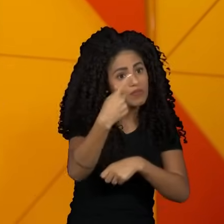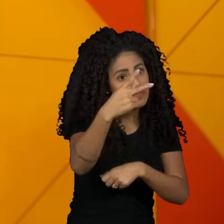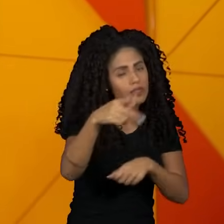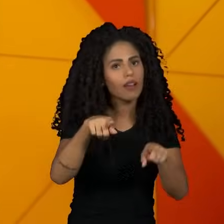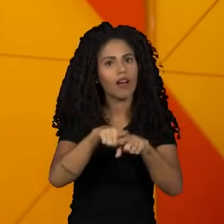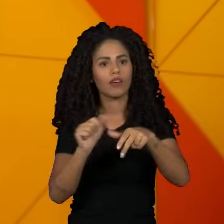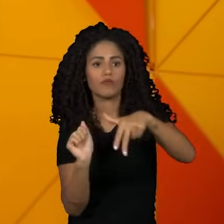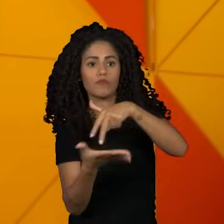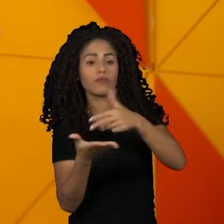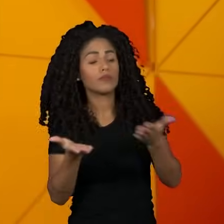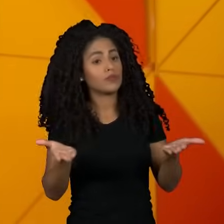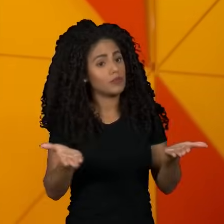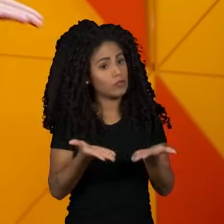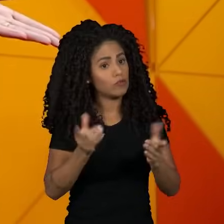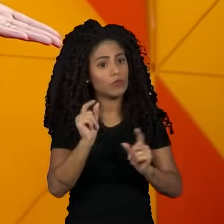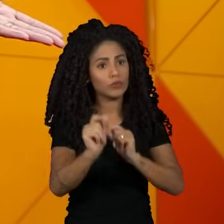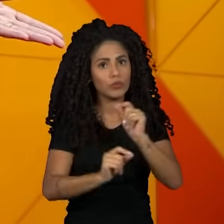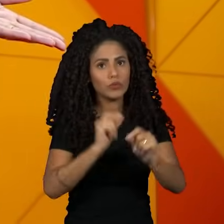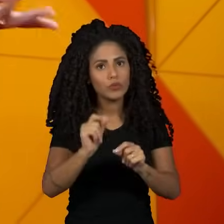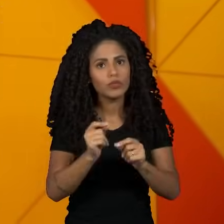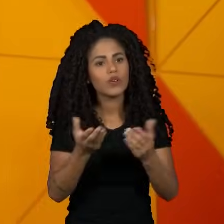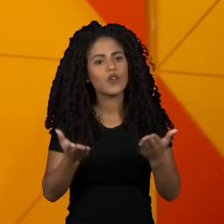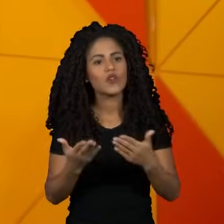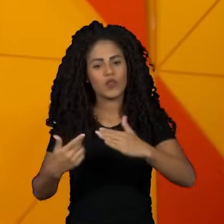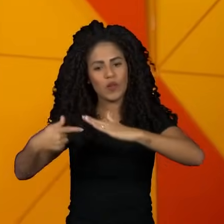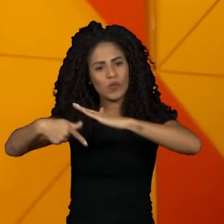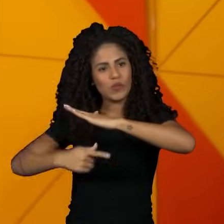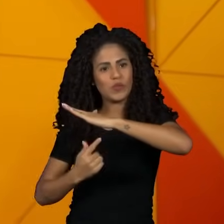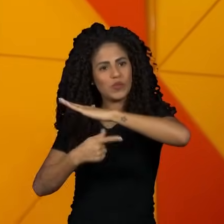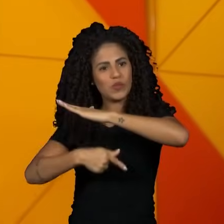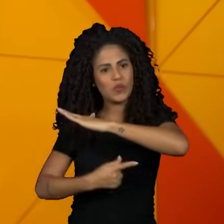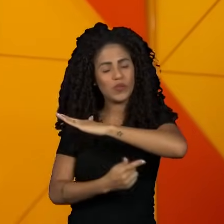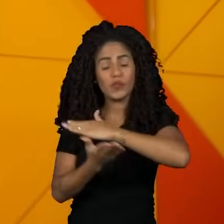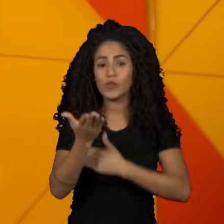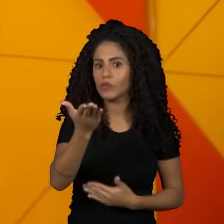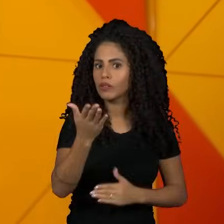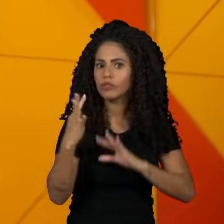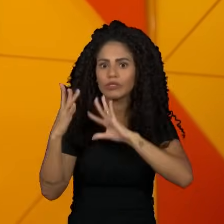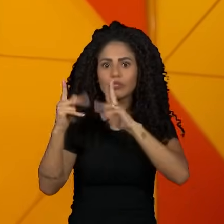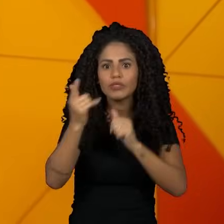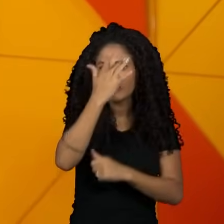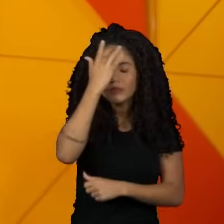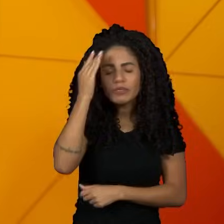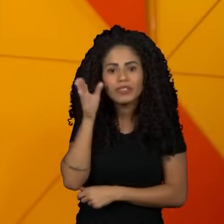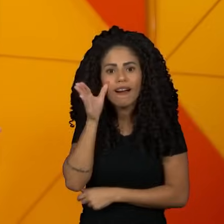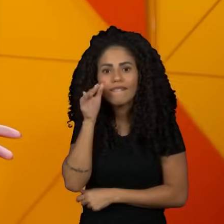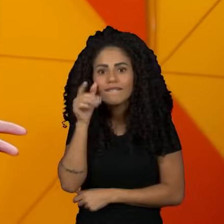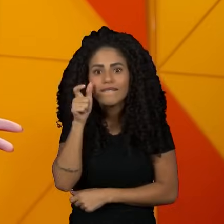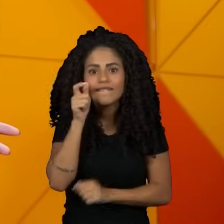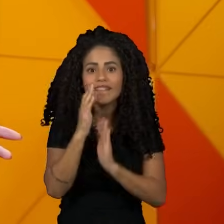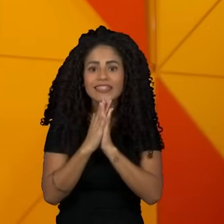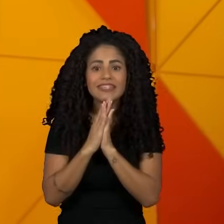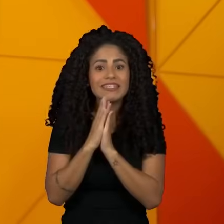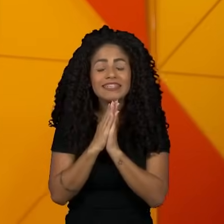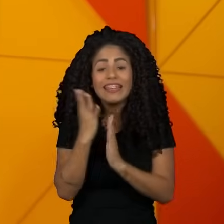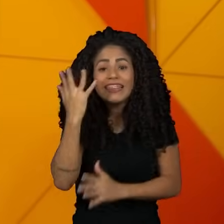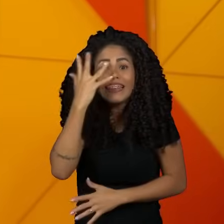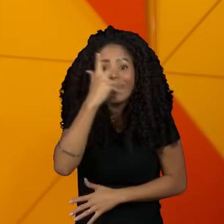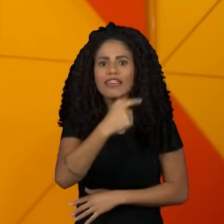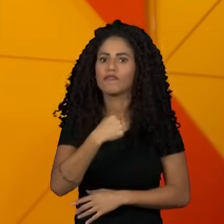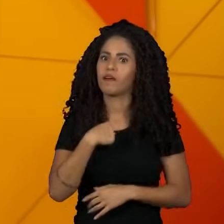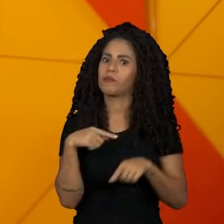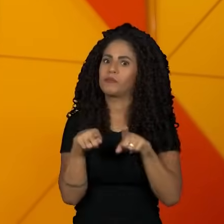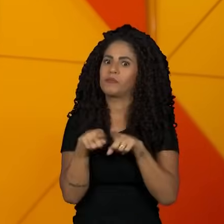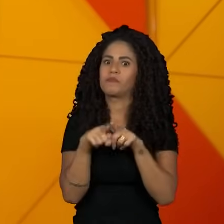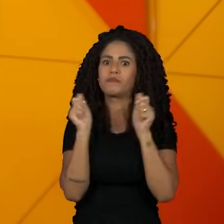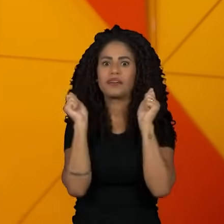programa, mas agora eu quero trazer para vocês os golfinhos. Todo mundo se encanta com golfinhos, não é mesmo? Eu mesma me